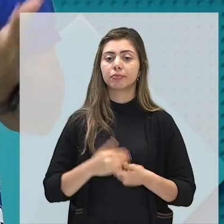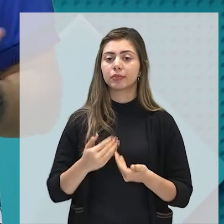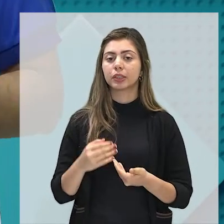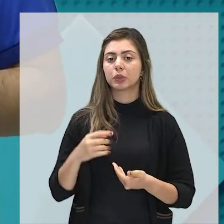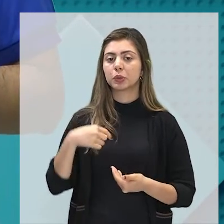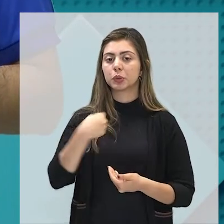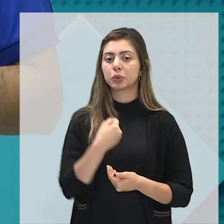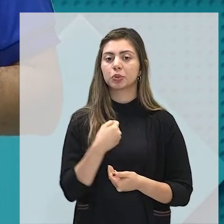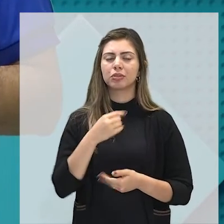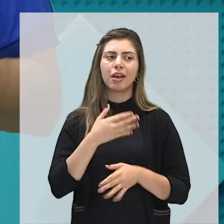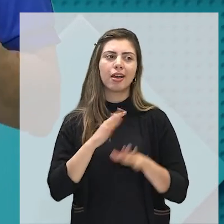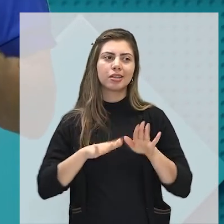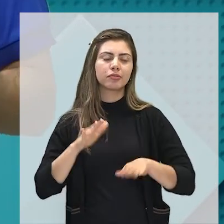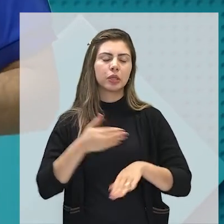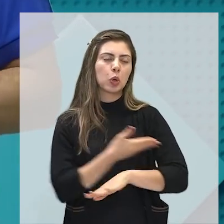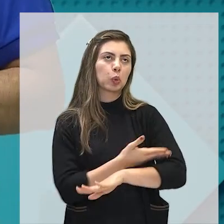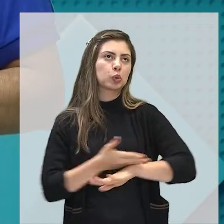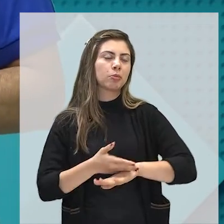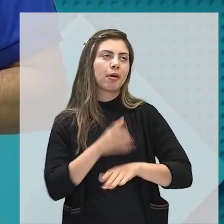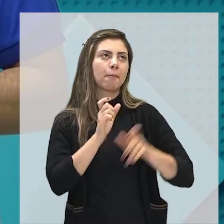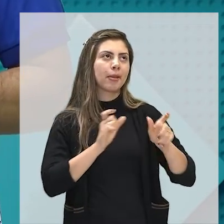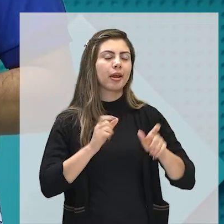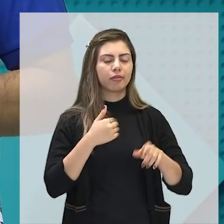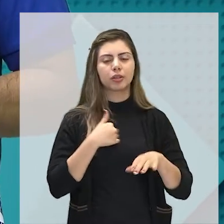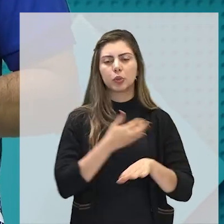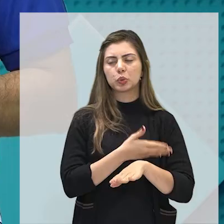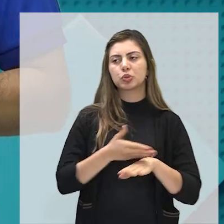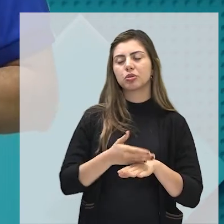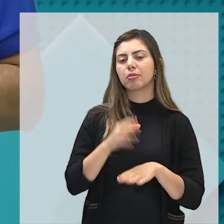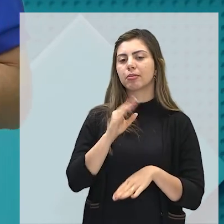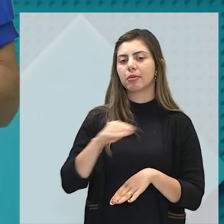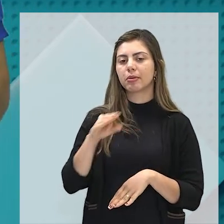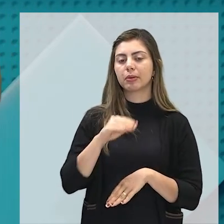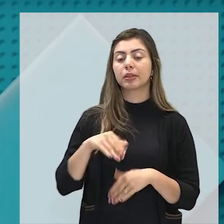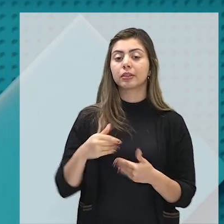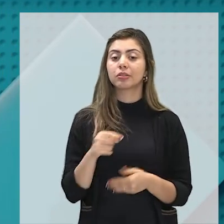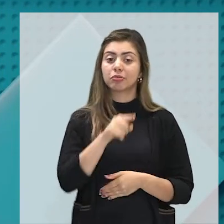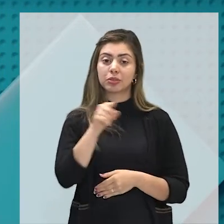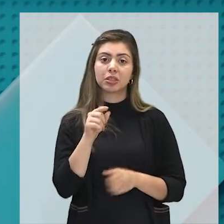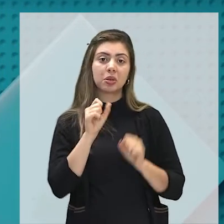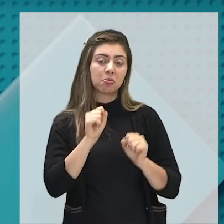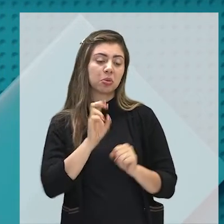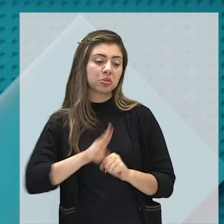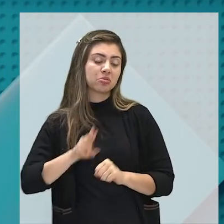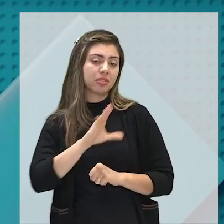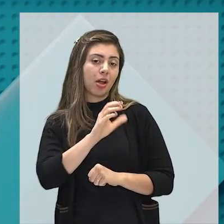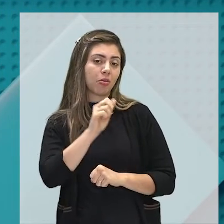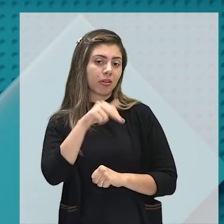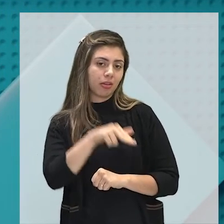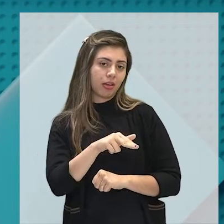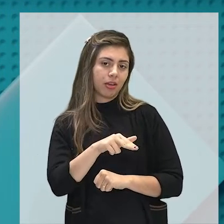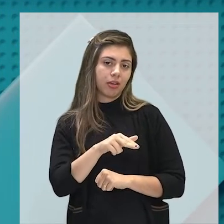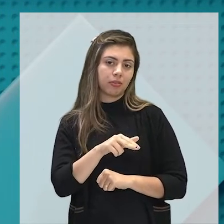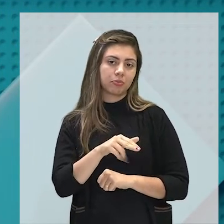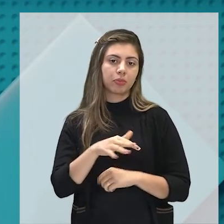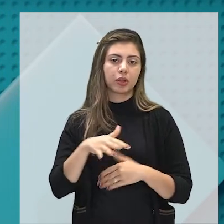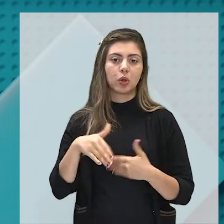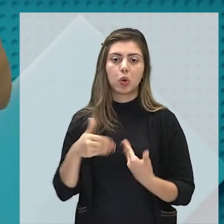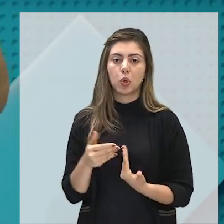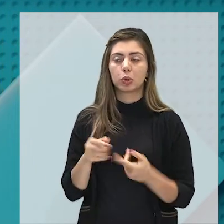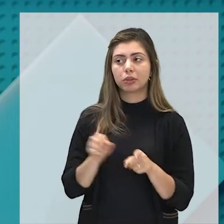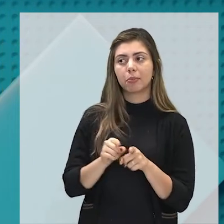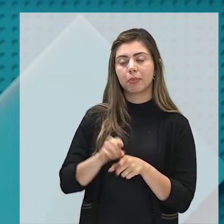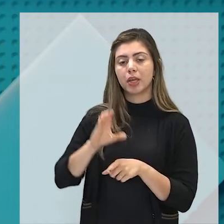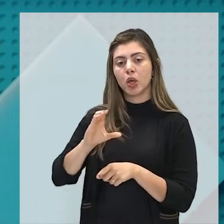a gente está acostumado, tá? Muito provavelmente, vocês vão acabar utilizando can, de modo geral, ou então até mesmo